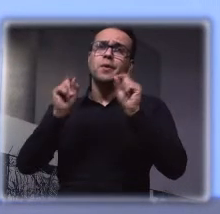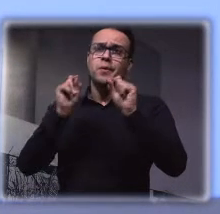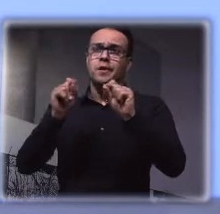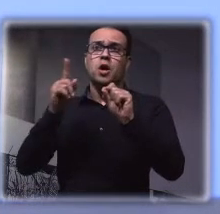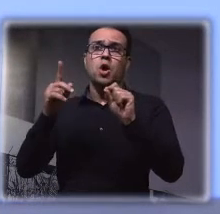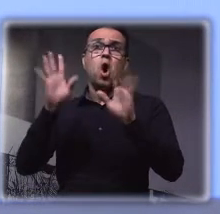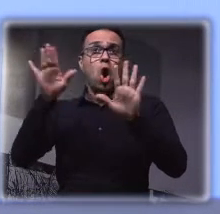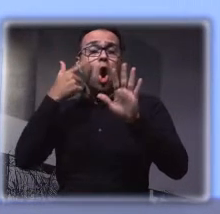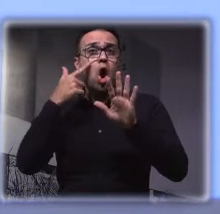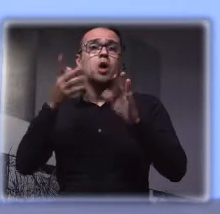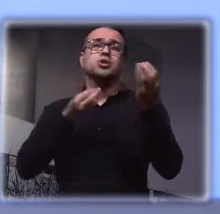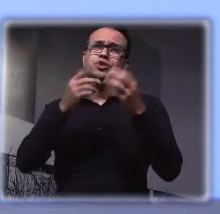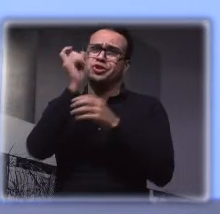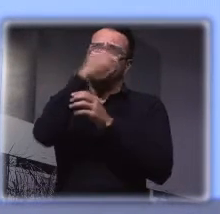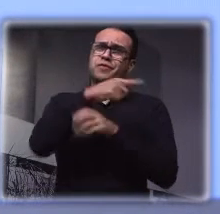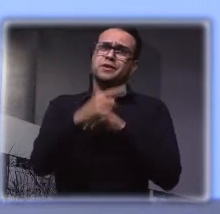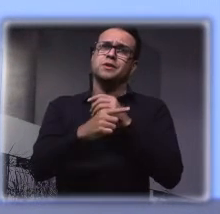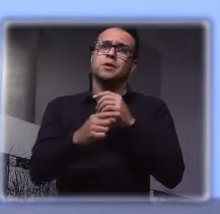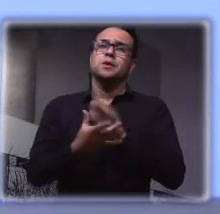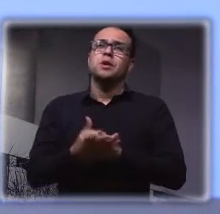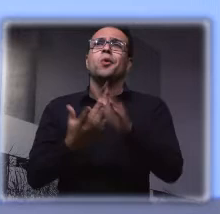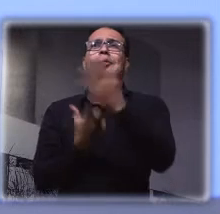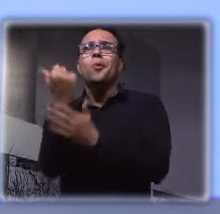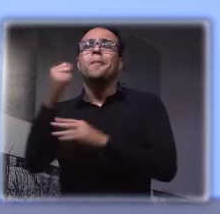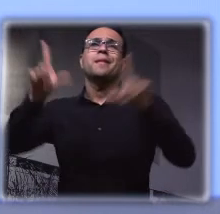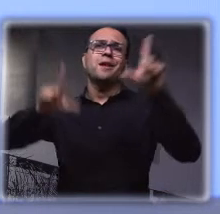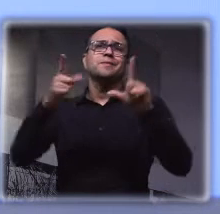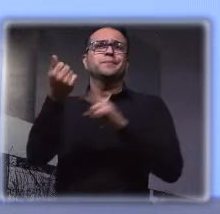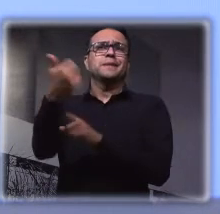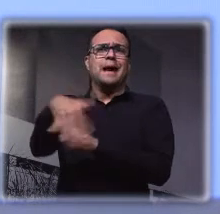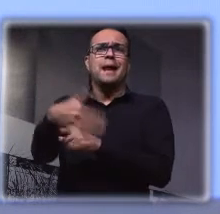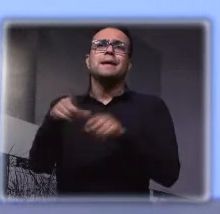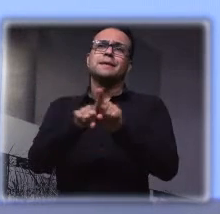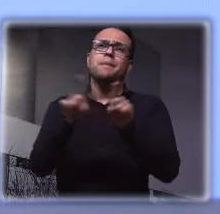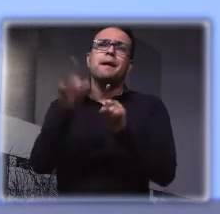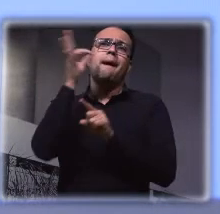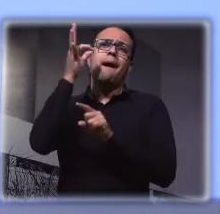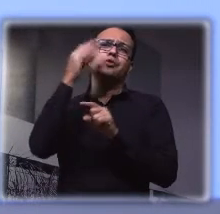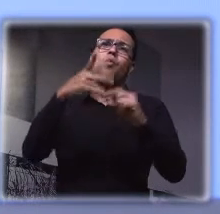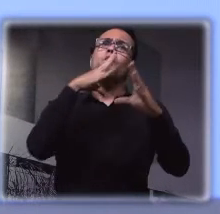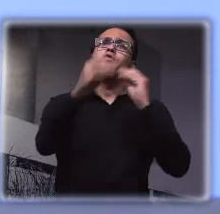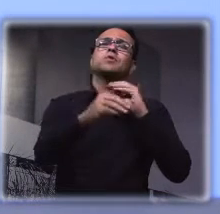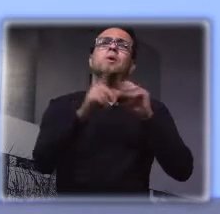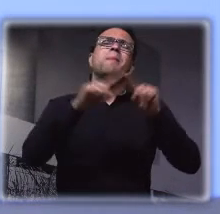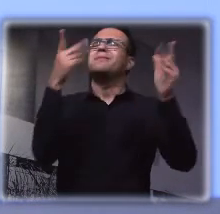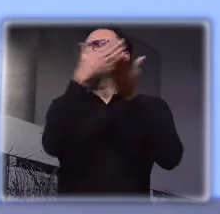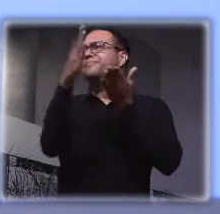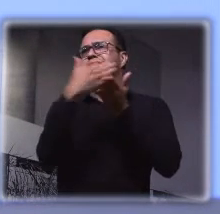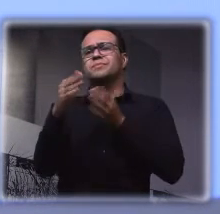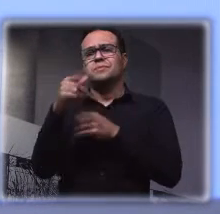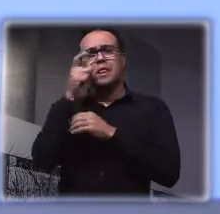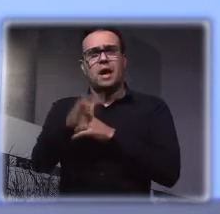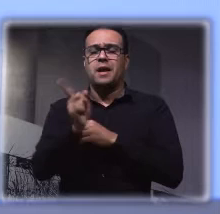de como era de como foi difícil comprar aquela TV, enfim, e de como o gatinho dela também fugiu, mas nada disso interessa.